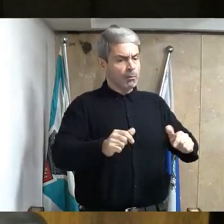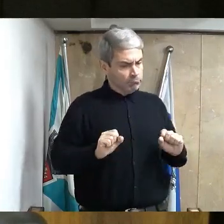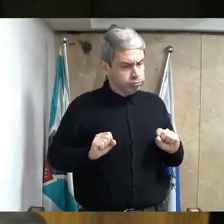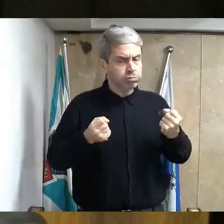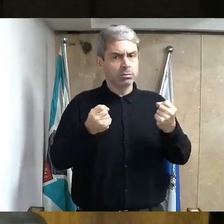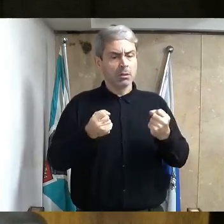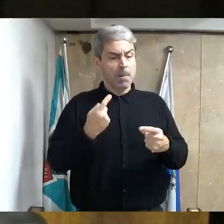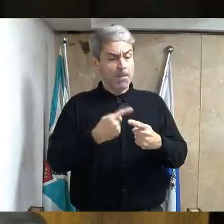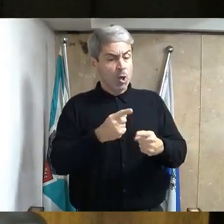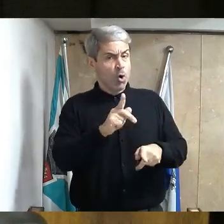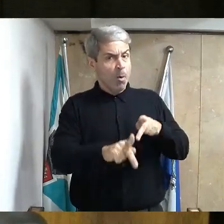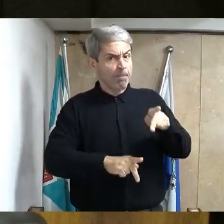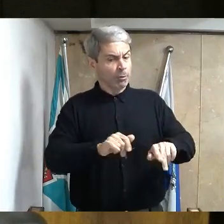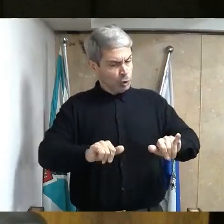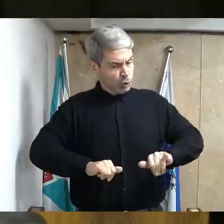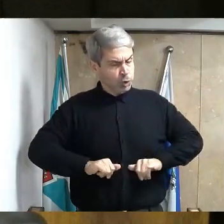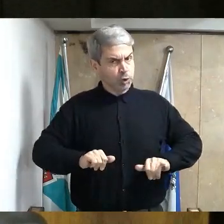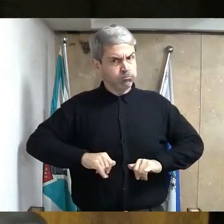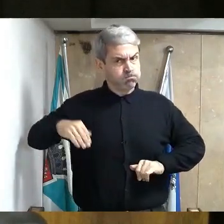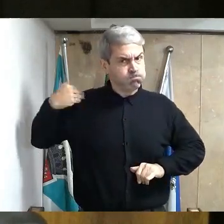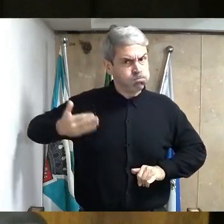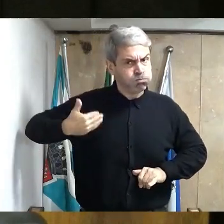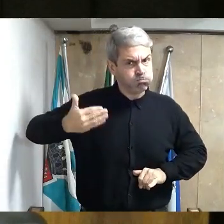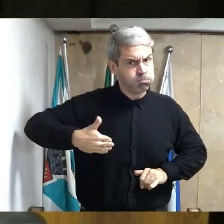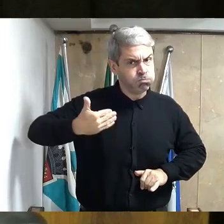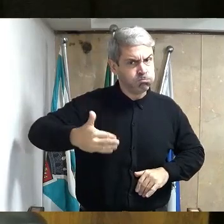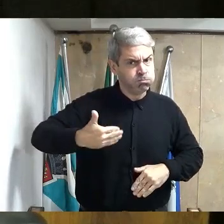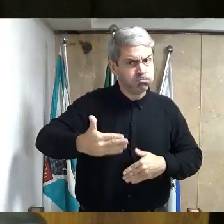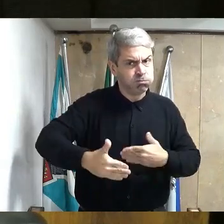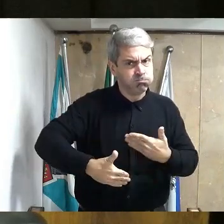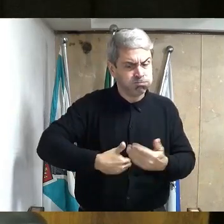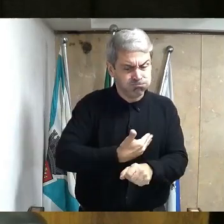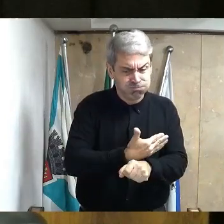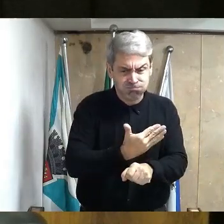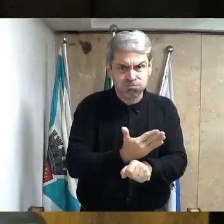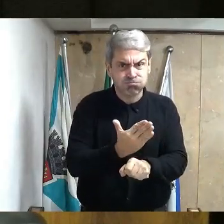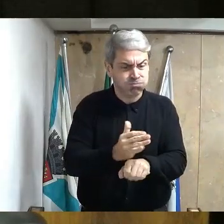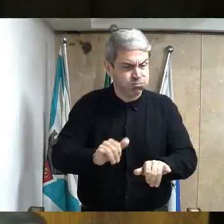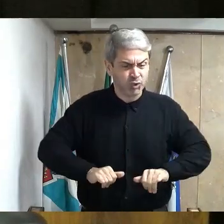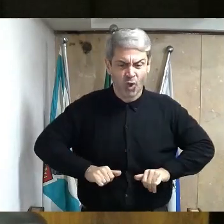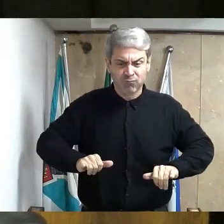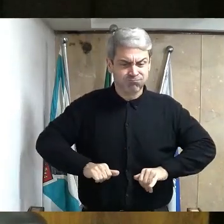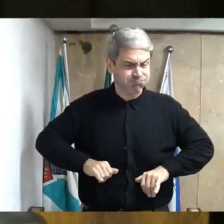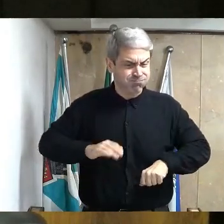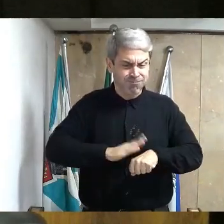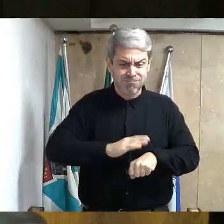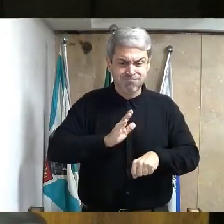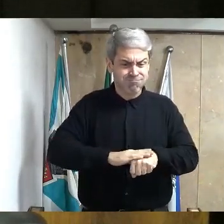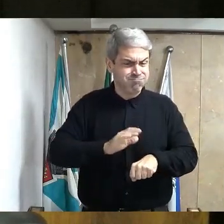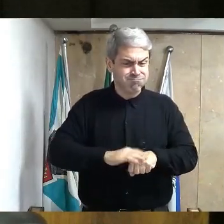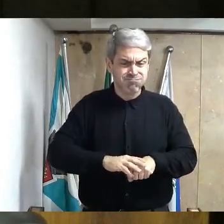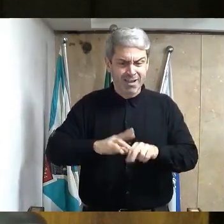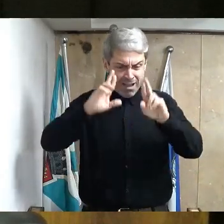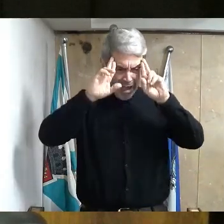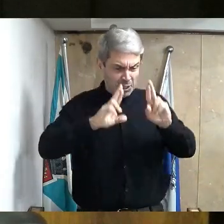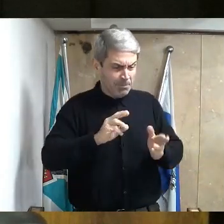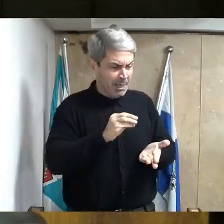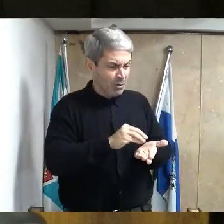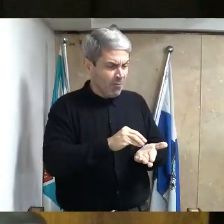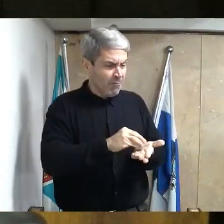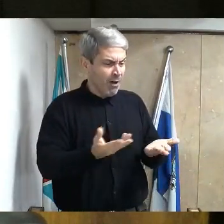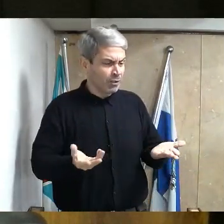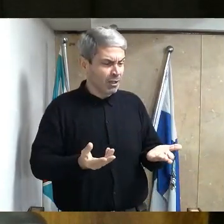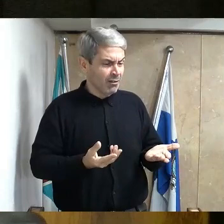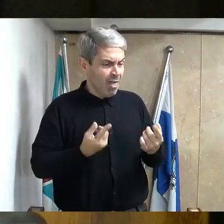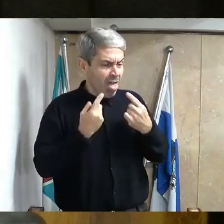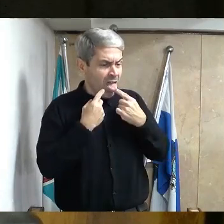nosso povo está sofrendo cada dia mais, e cada dia que passa o povo vai sofrendo mais e mais, e eles vêm desrespeitando o povo sem dar